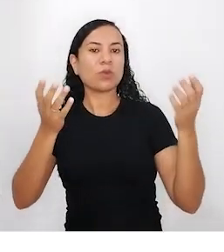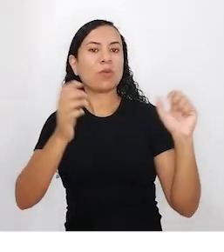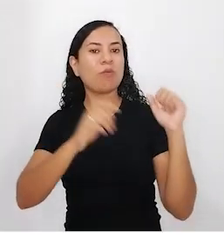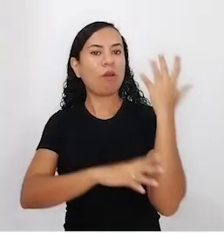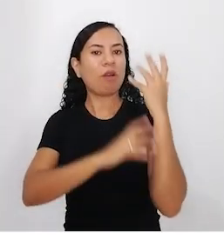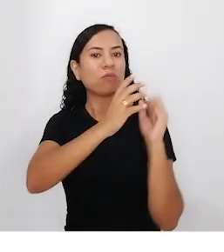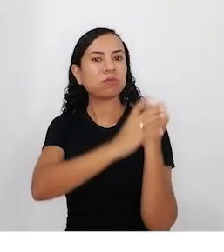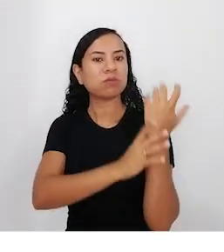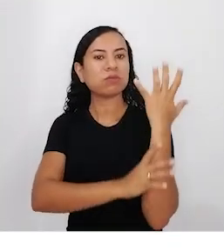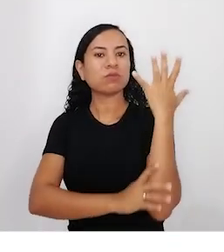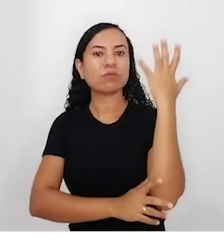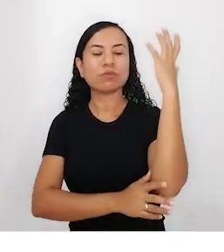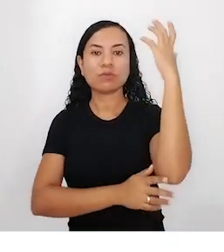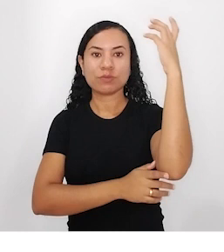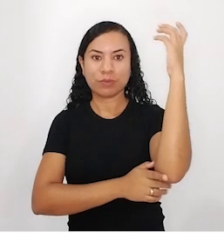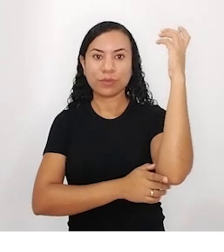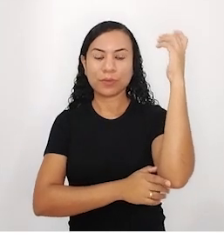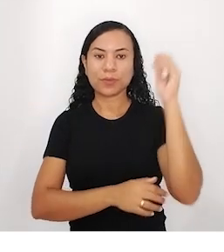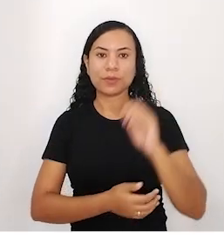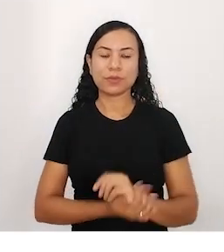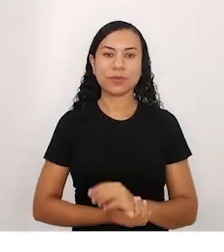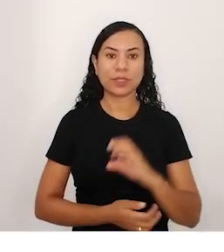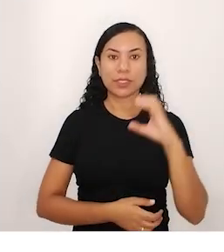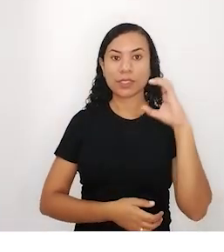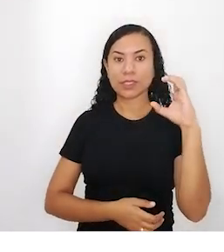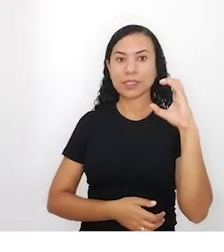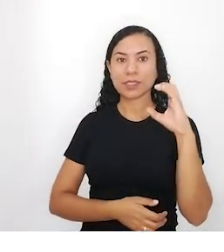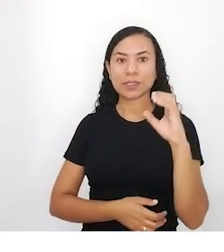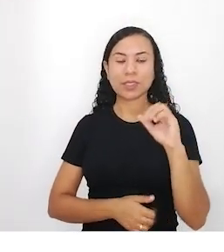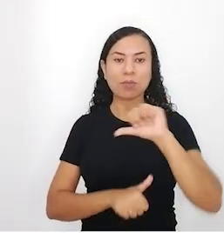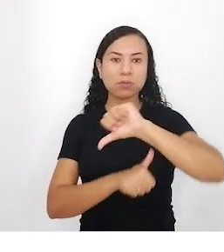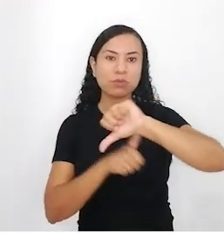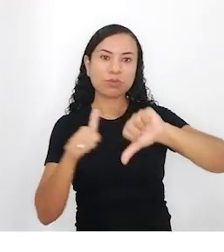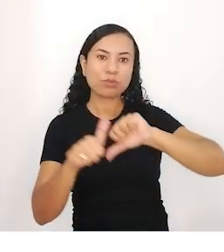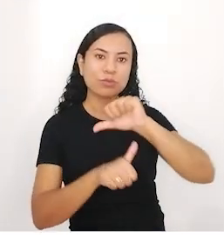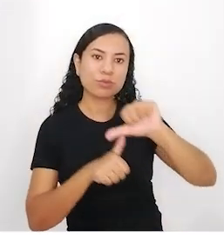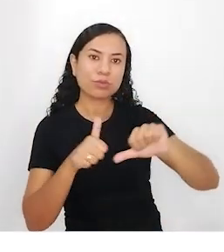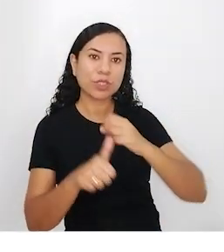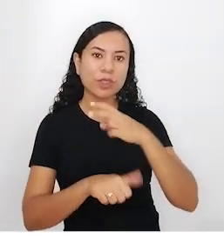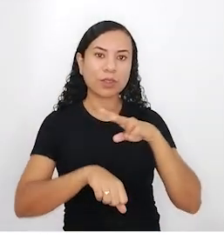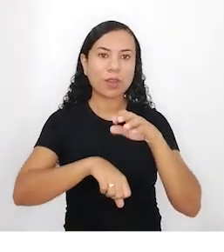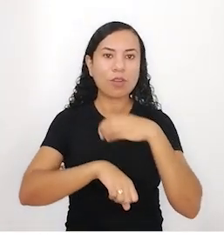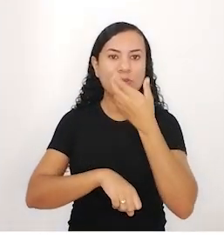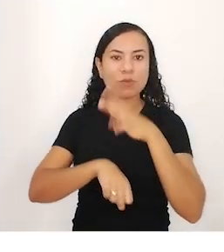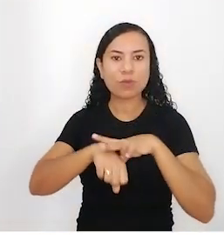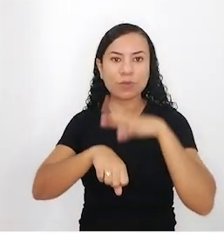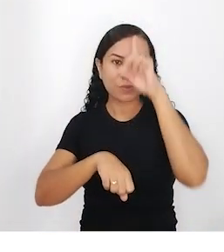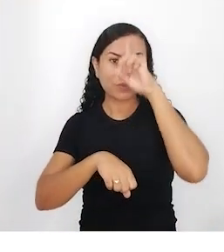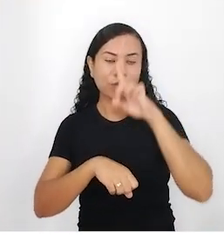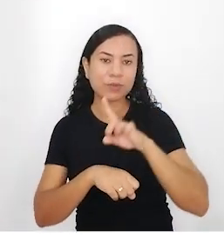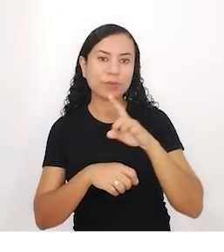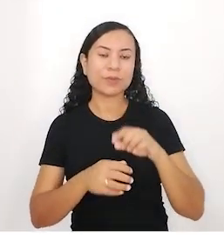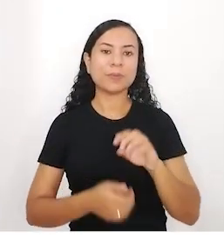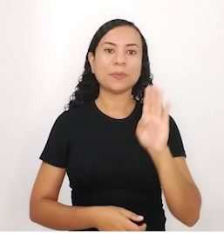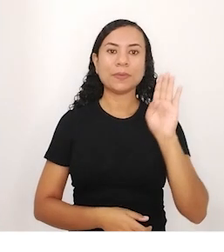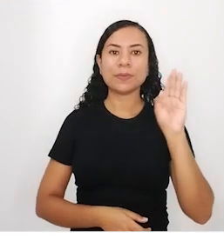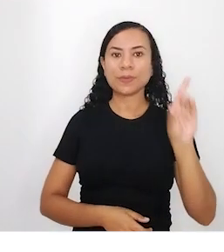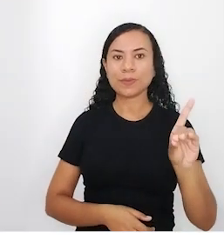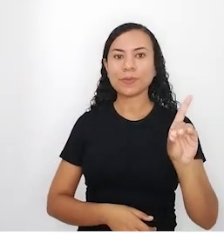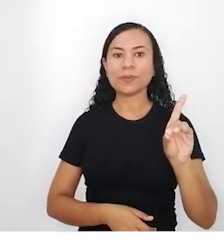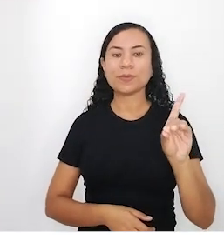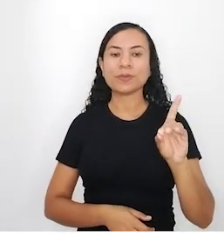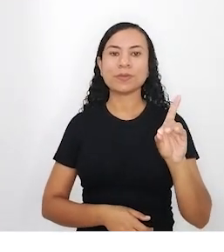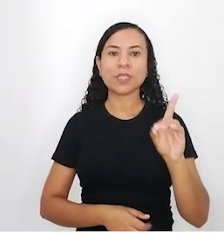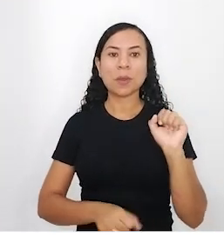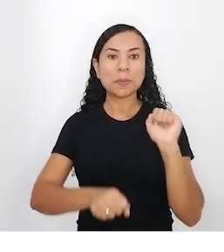folhas? D. Inibe o crescimento e promove a dormência das sementes? Ou letra E. Estimula o